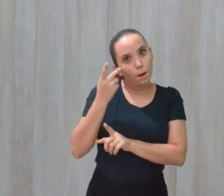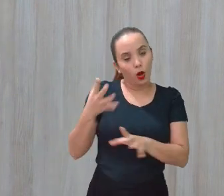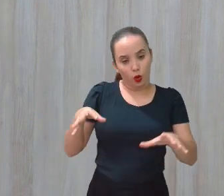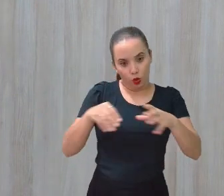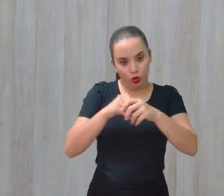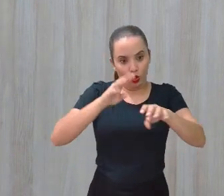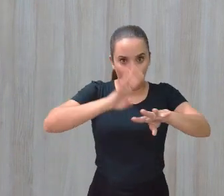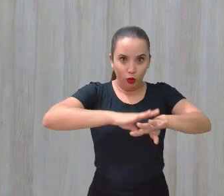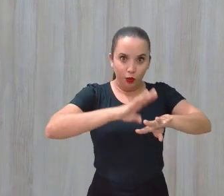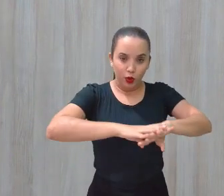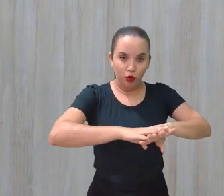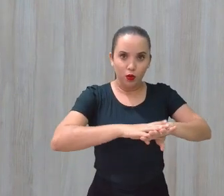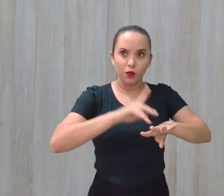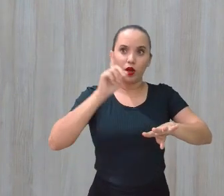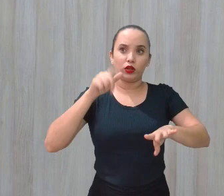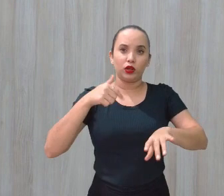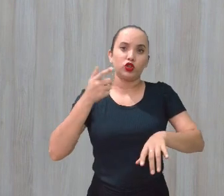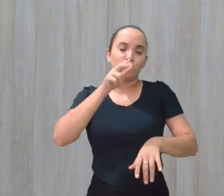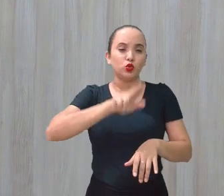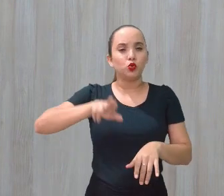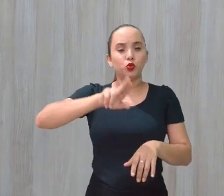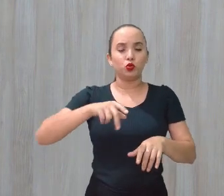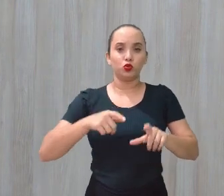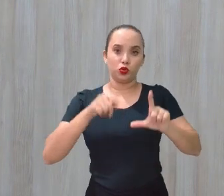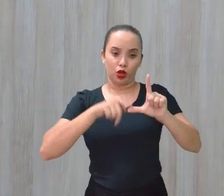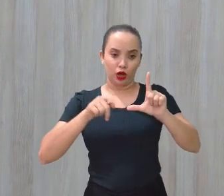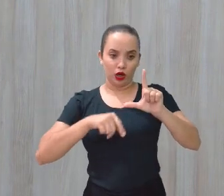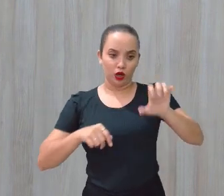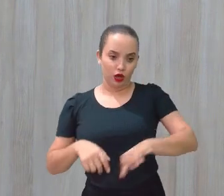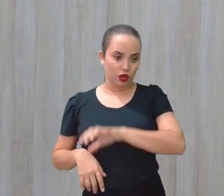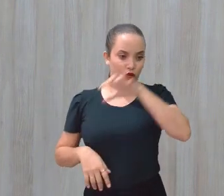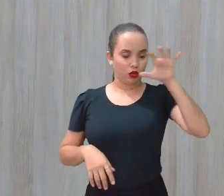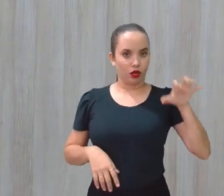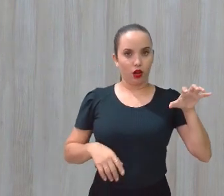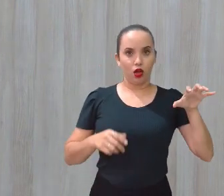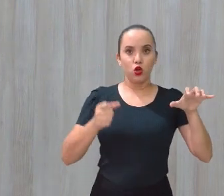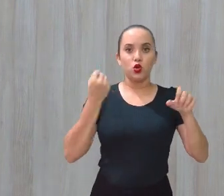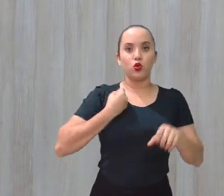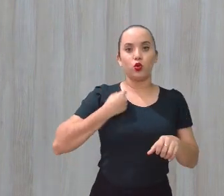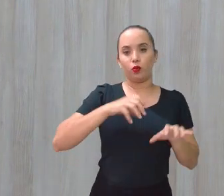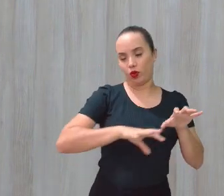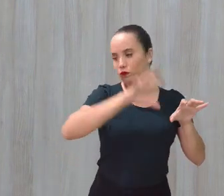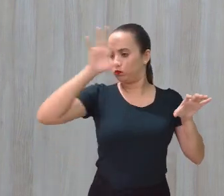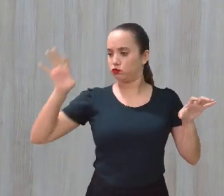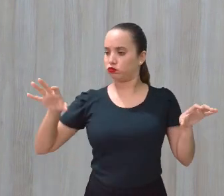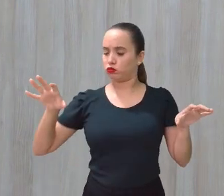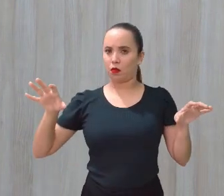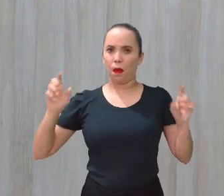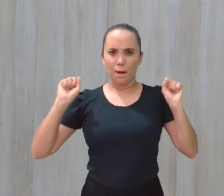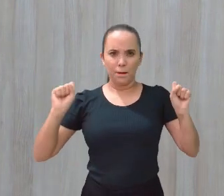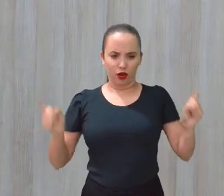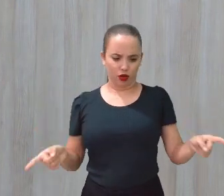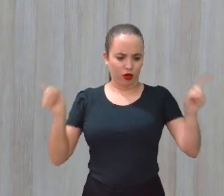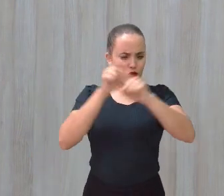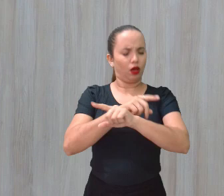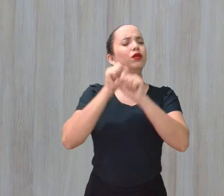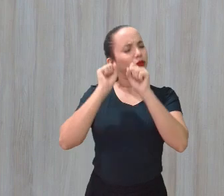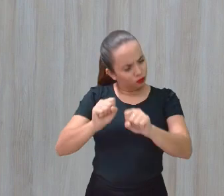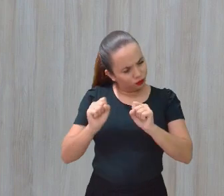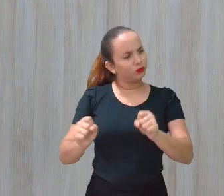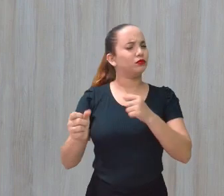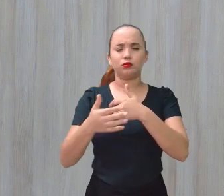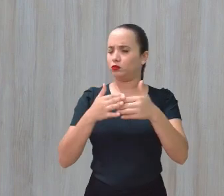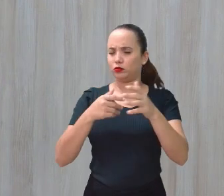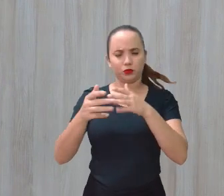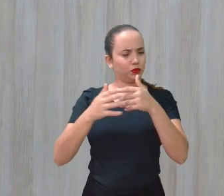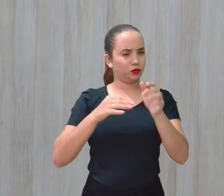jogar as letras para o lado esquerdo e os números para o lado direito. Pode ser o contrário? Pode, certo? Não tem problema nenhum.